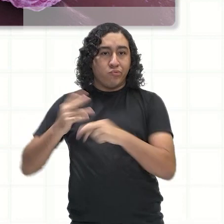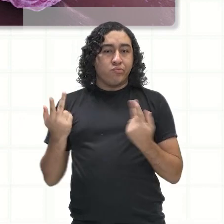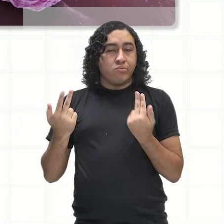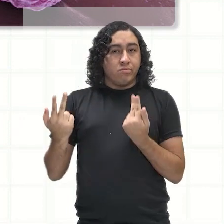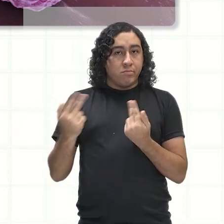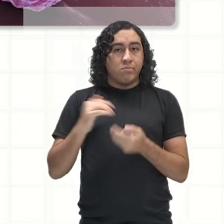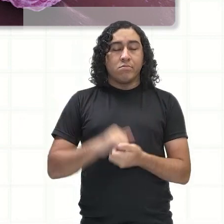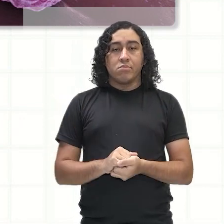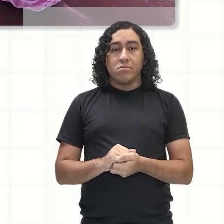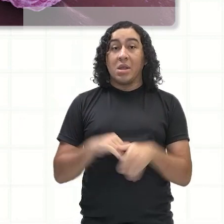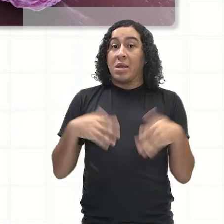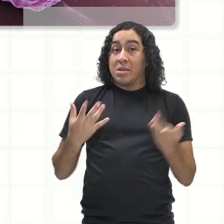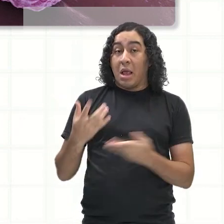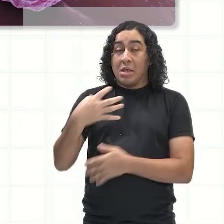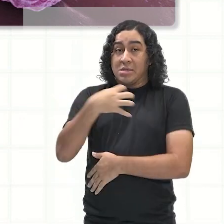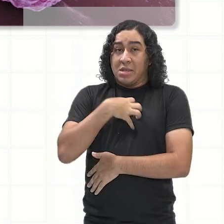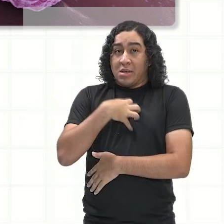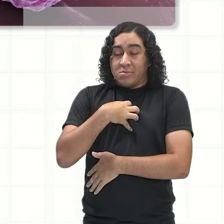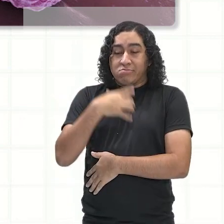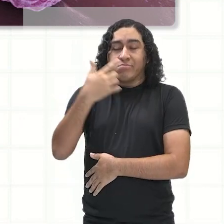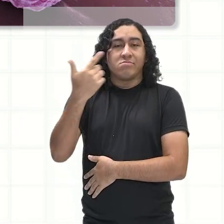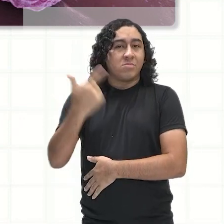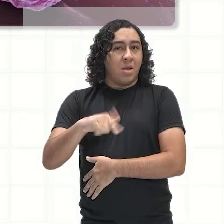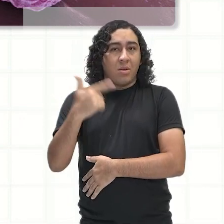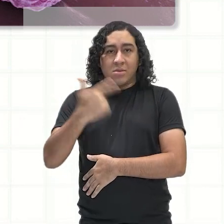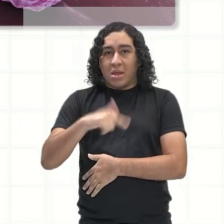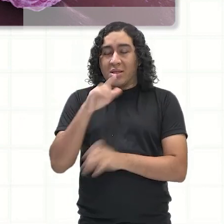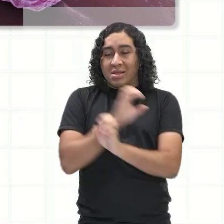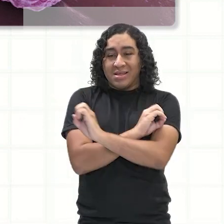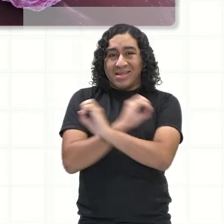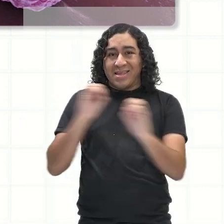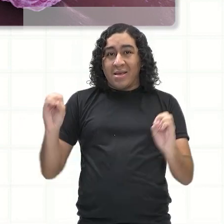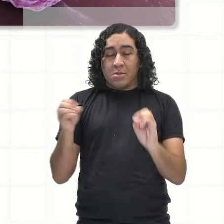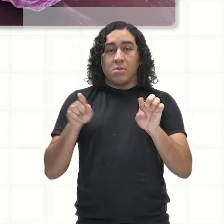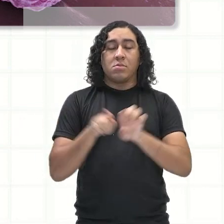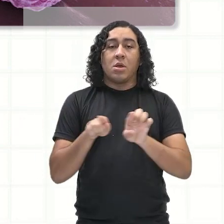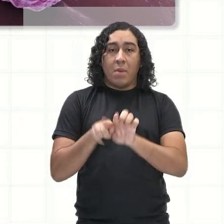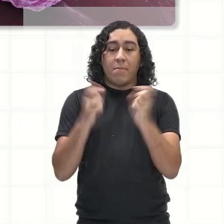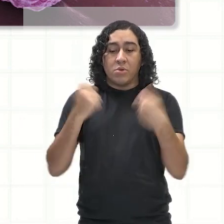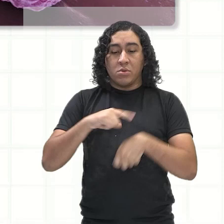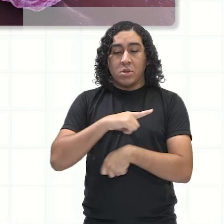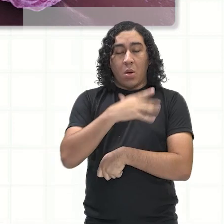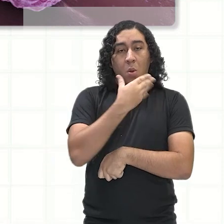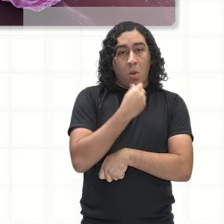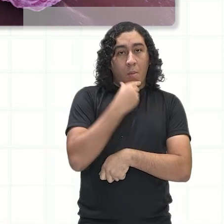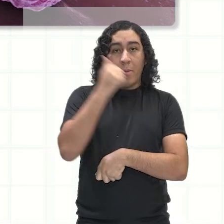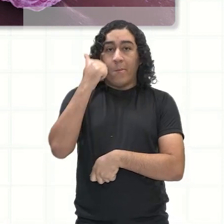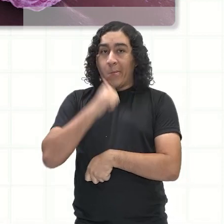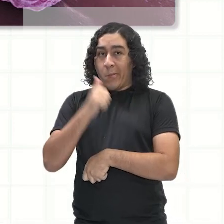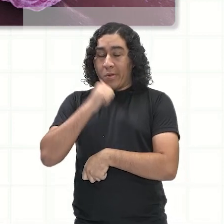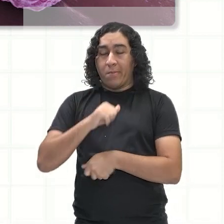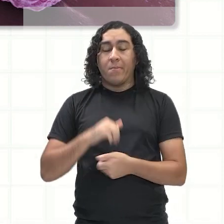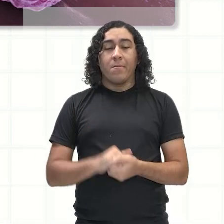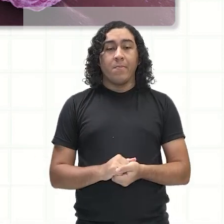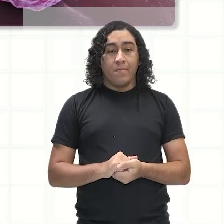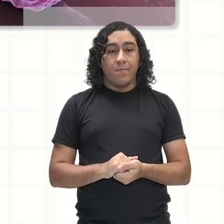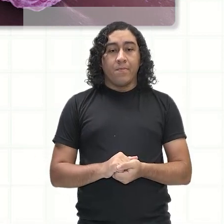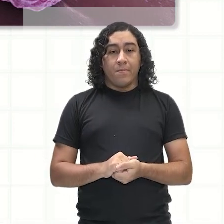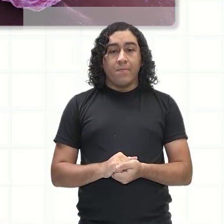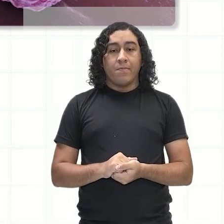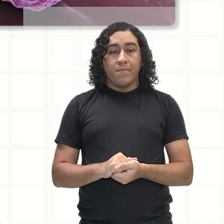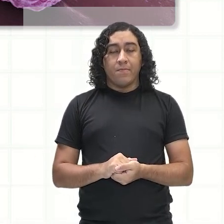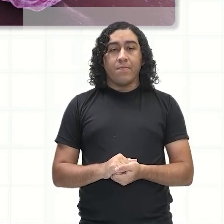assintomática? Não apresenta sintomas e pode afetar tanto homens quanto mulheres, né? Então aí, ó, a importância do que a